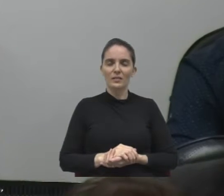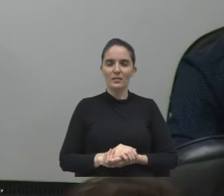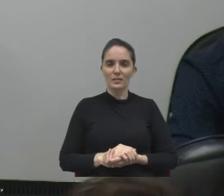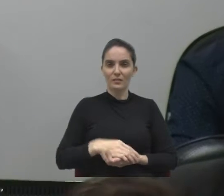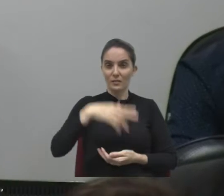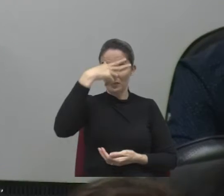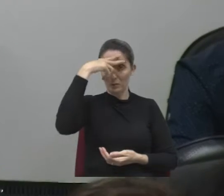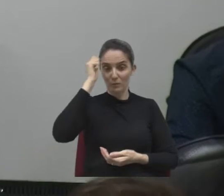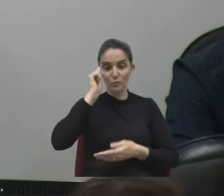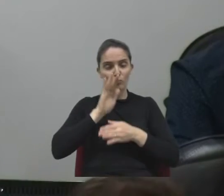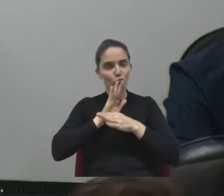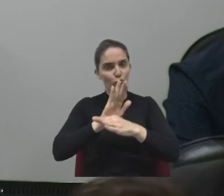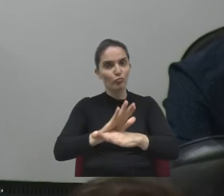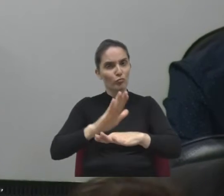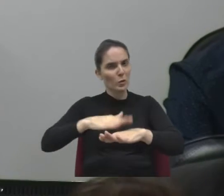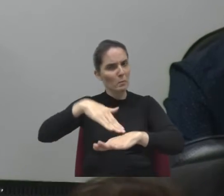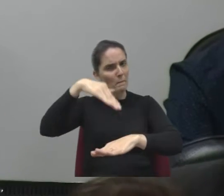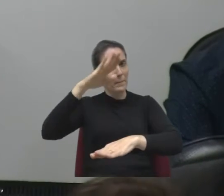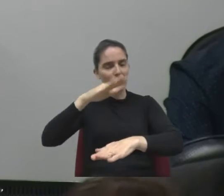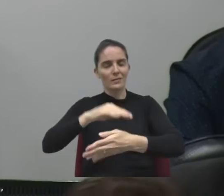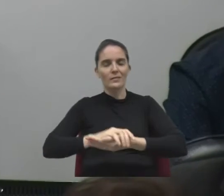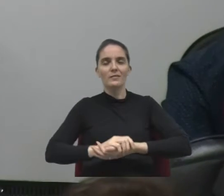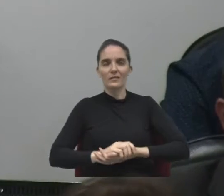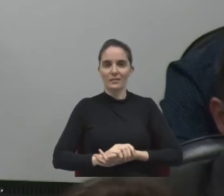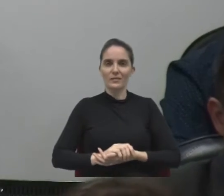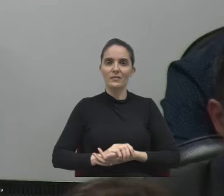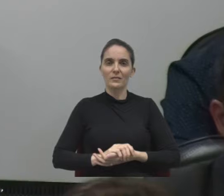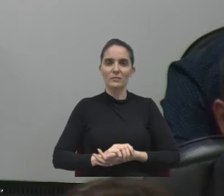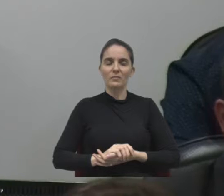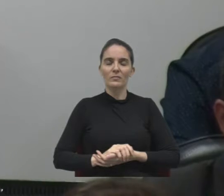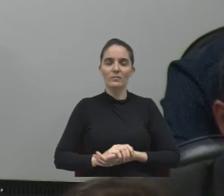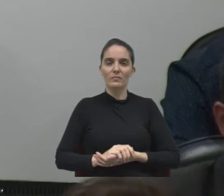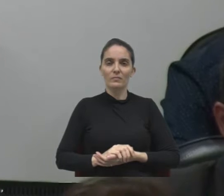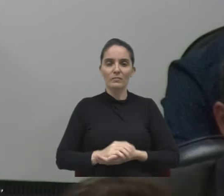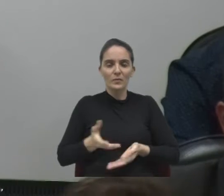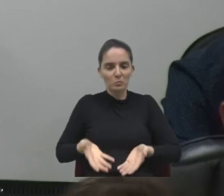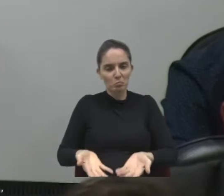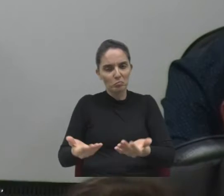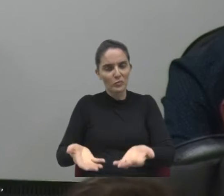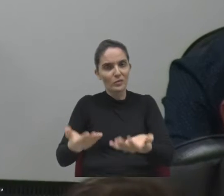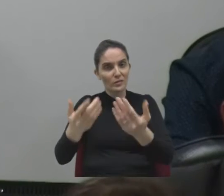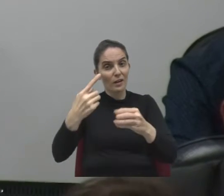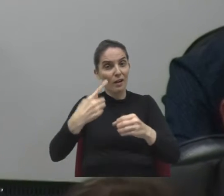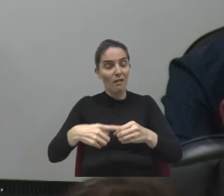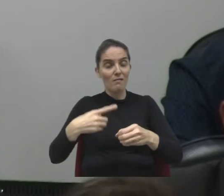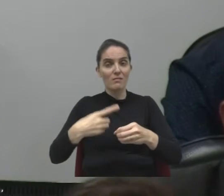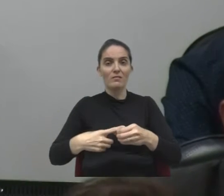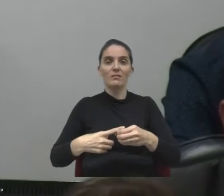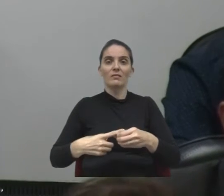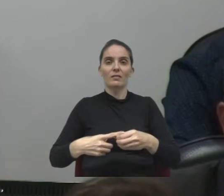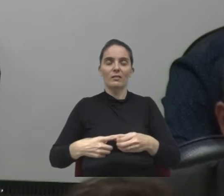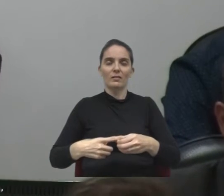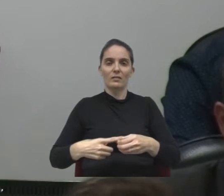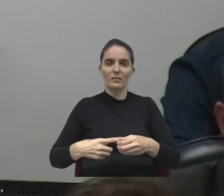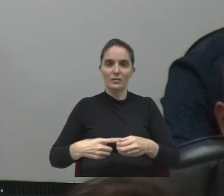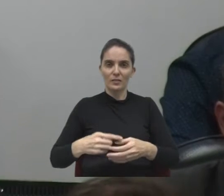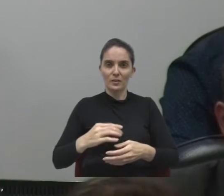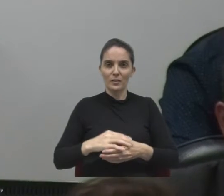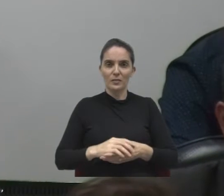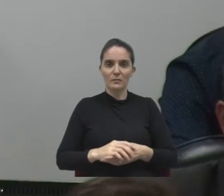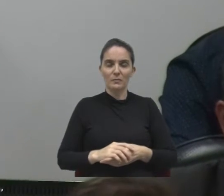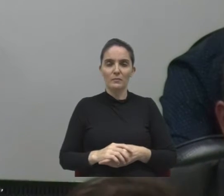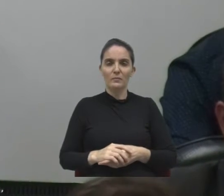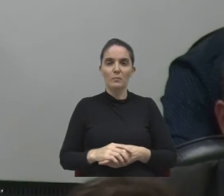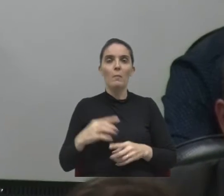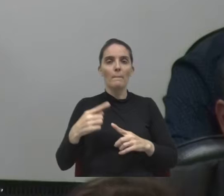vez mais, e que a gente possa contribuir para com a nossa cidade o que a nossa cidade contribuiu para a gente